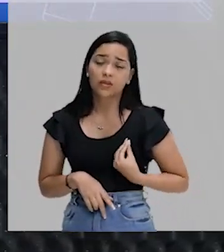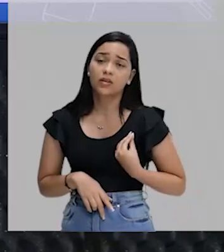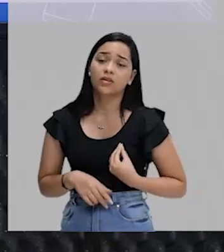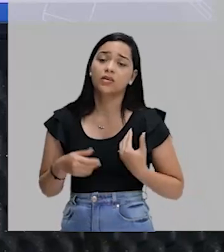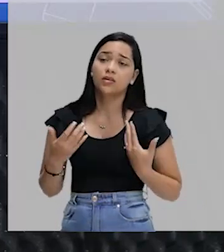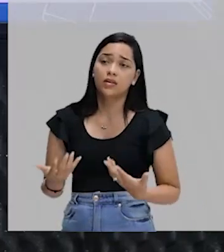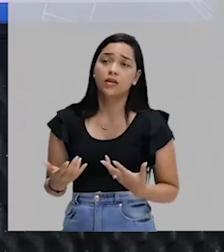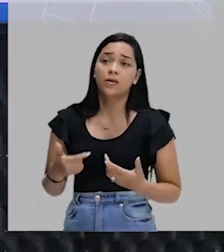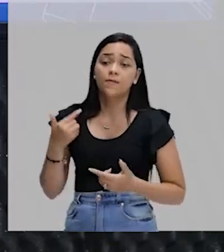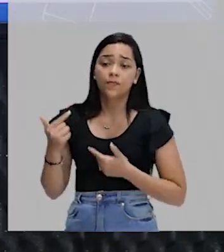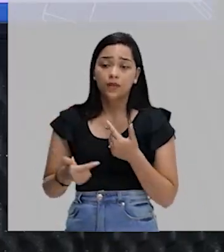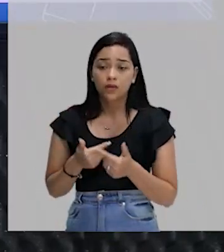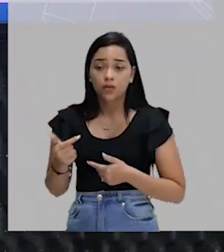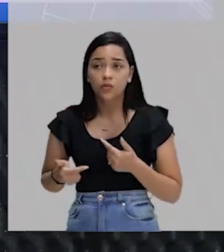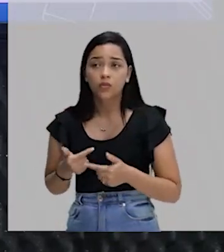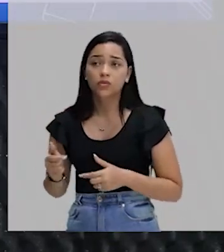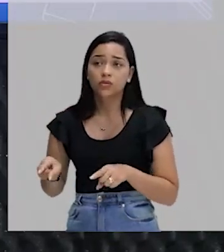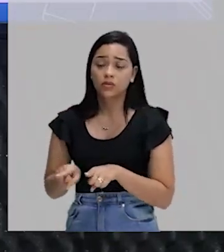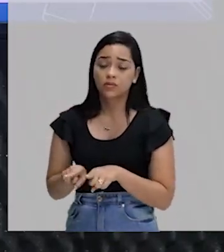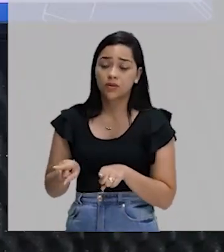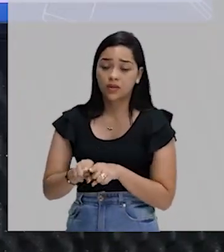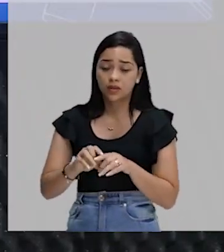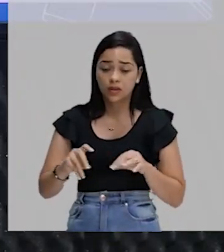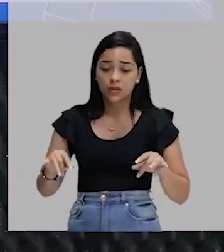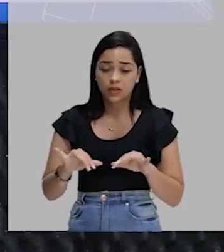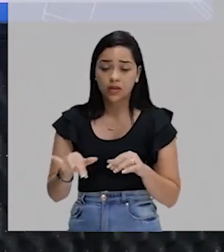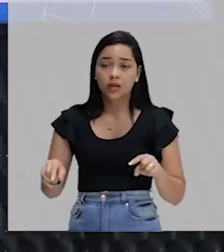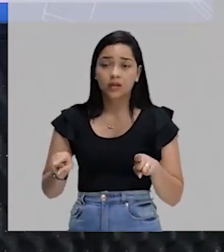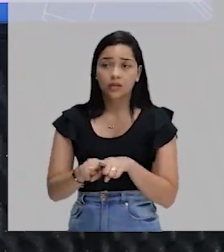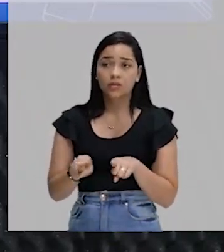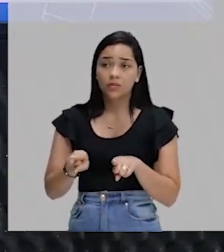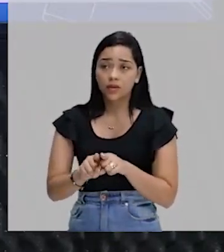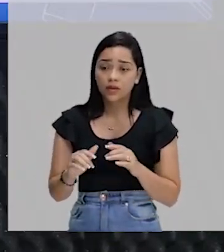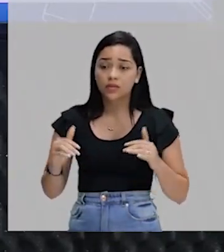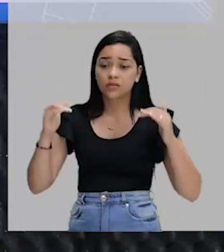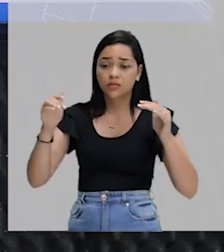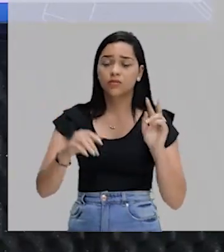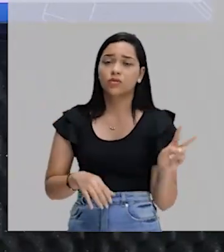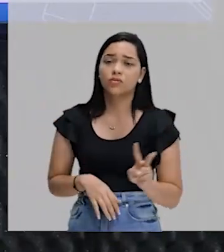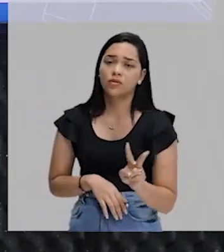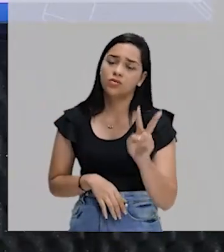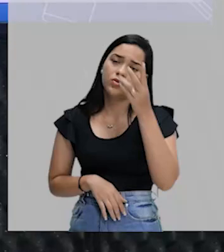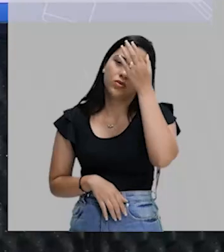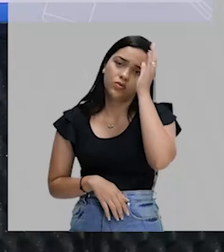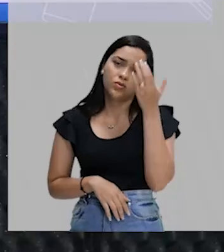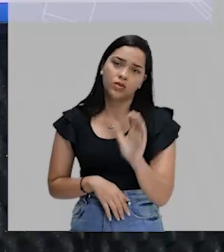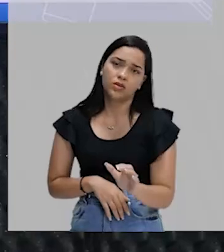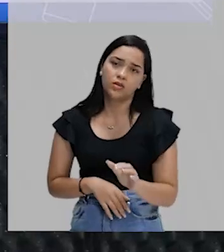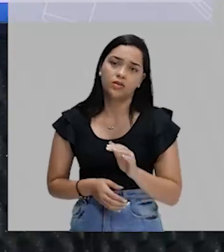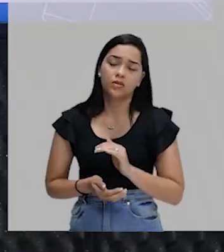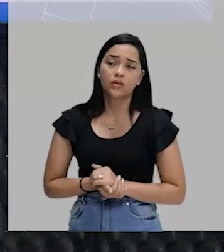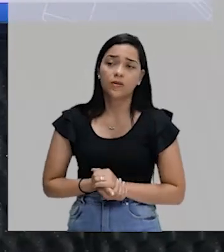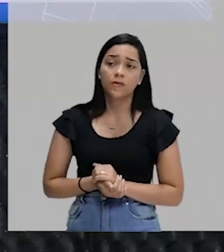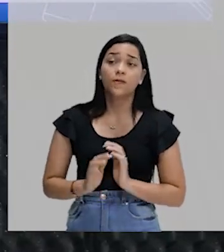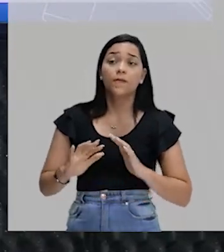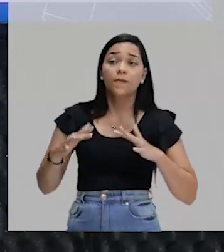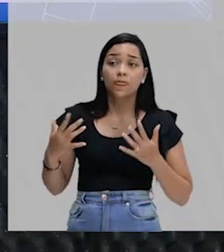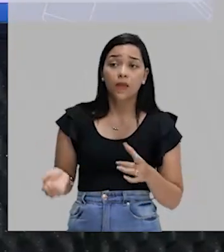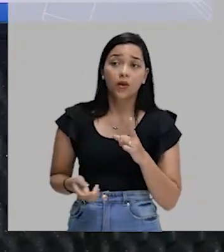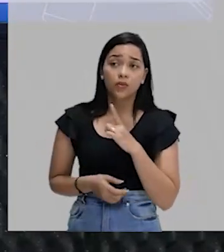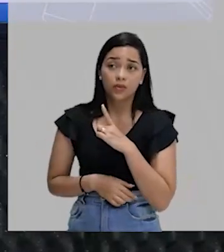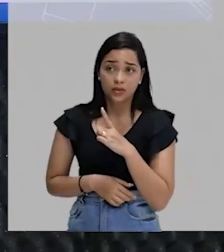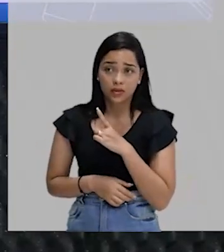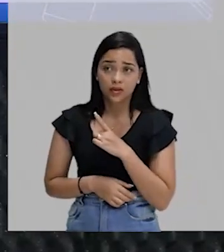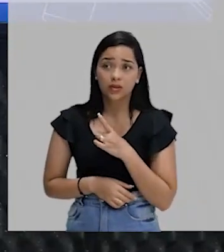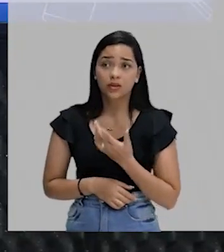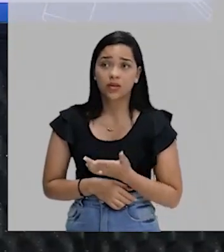identidades, uma luta pela preservação das suas terras e, acima de tudo, dos seus valores culturais. Então, a Guerra